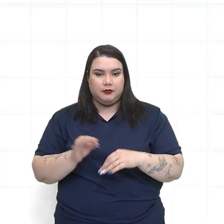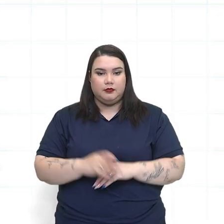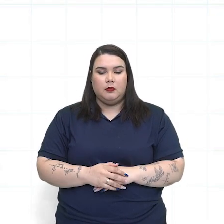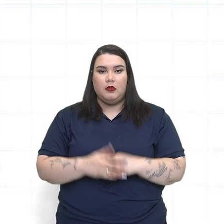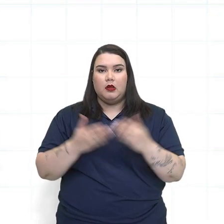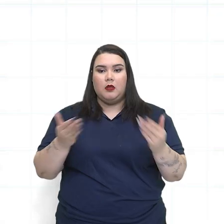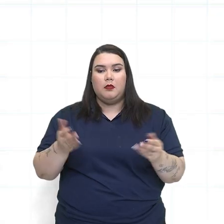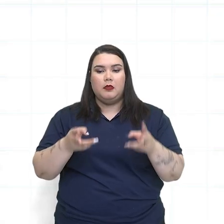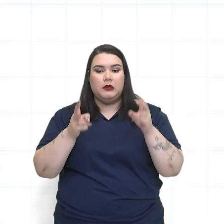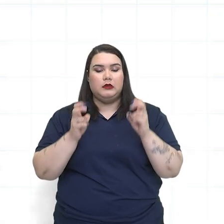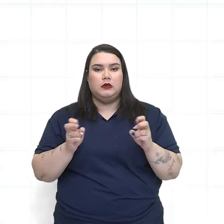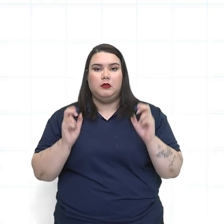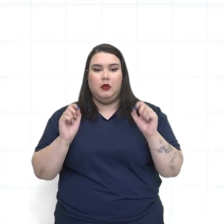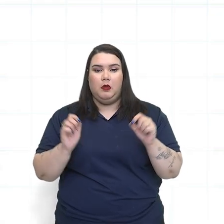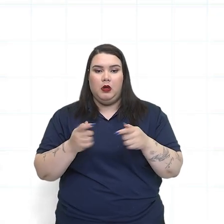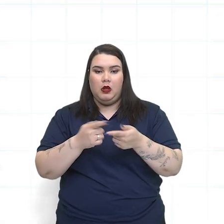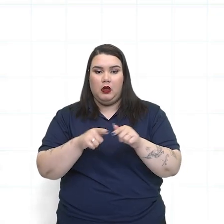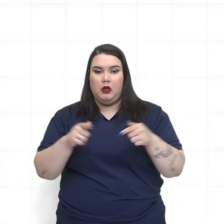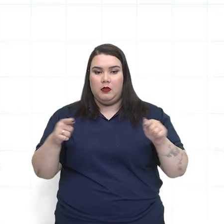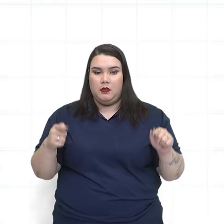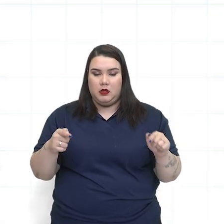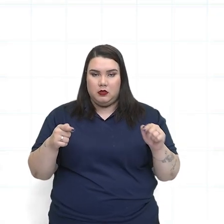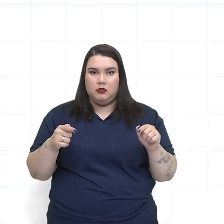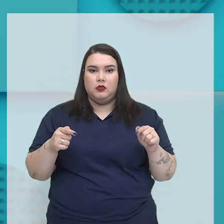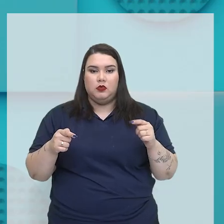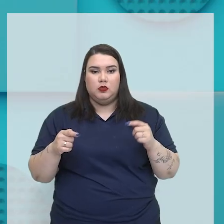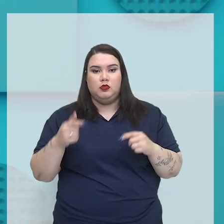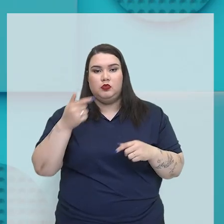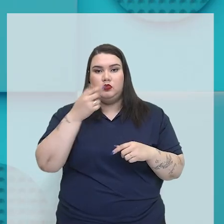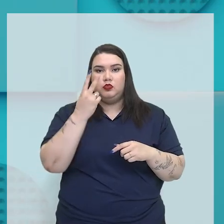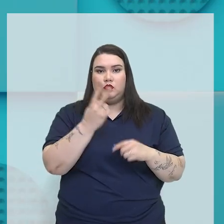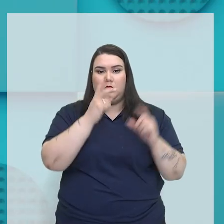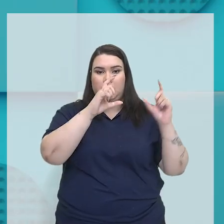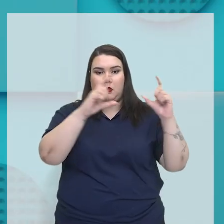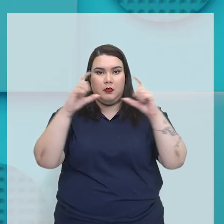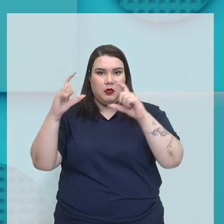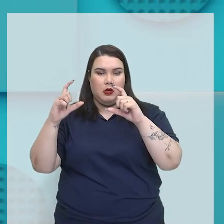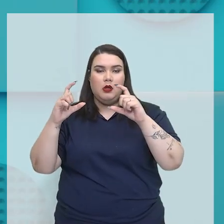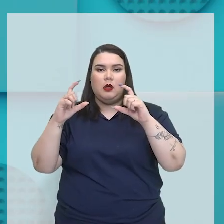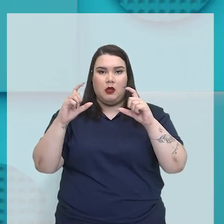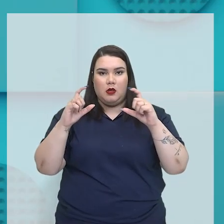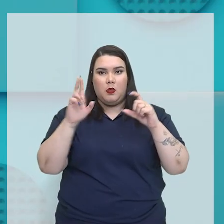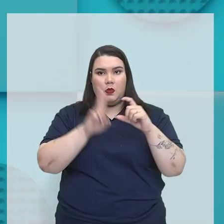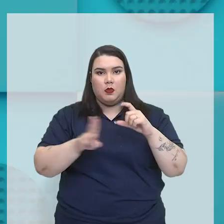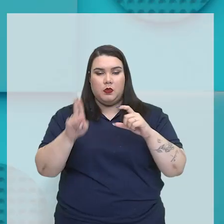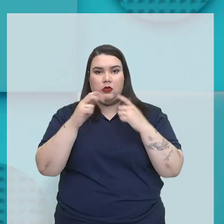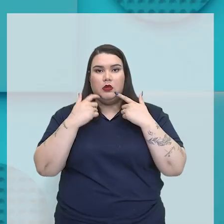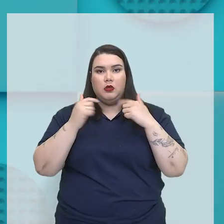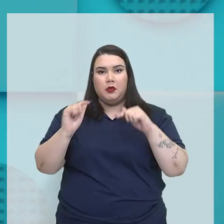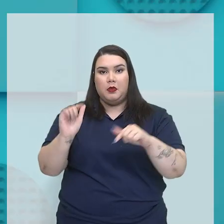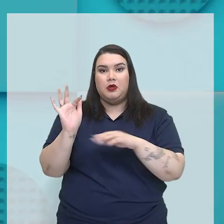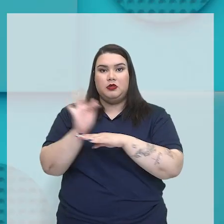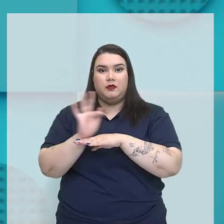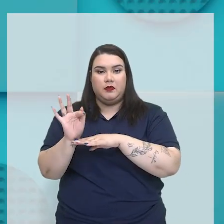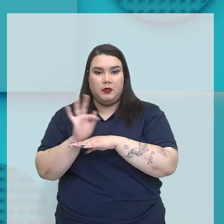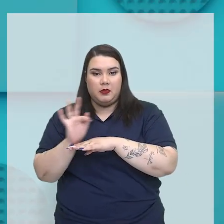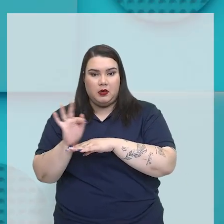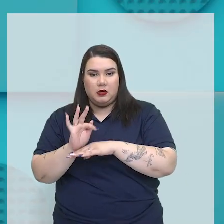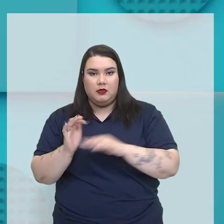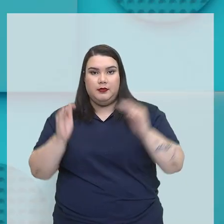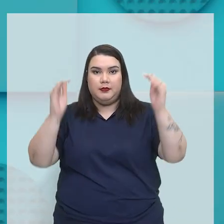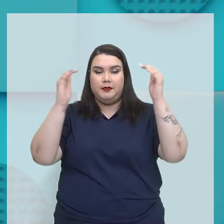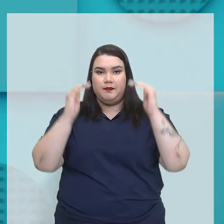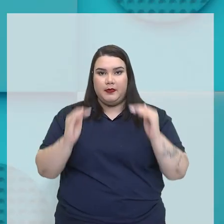Então aí a gente percebe a gramática normativa nos dois primeiros quadrinhos, no terceiro quadrinho ela usa algumas expressões